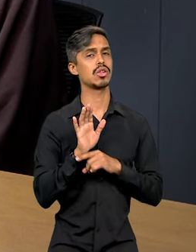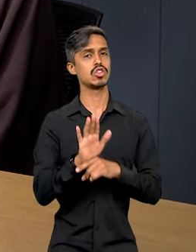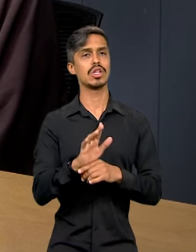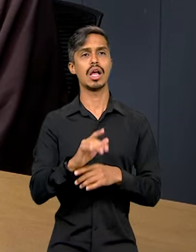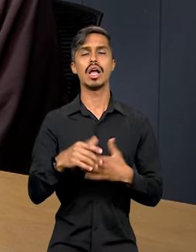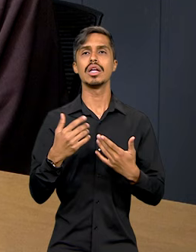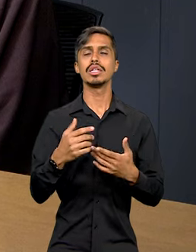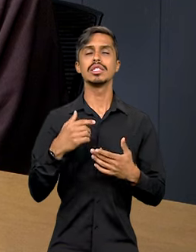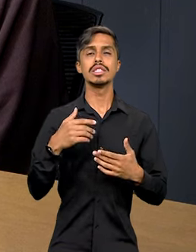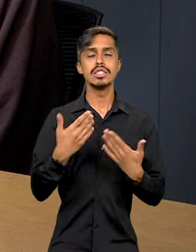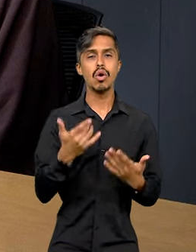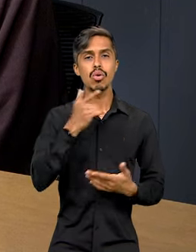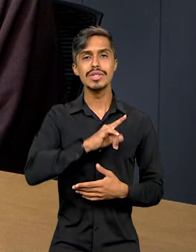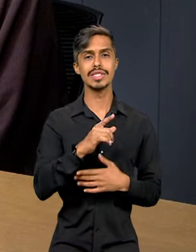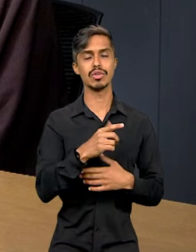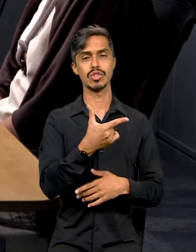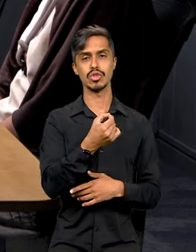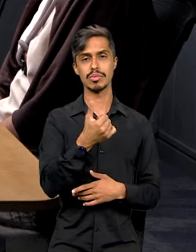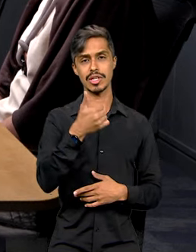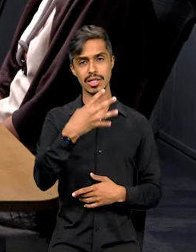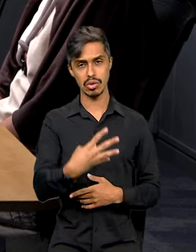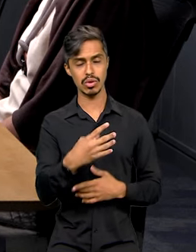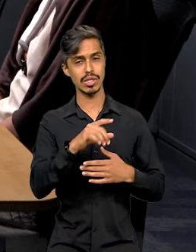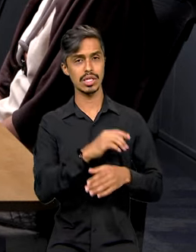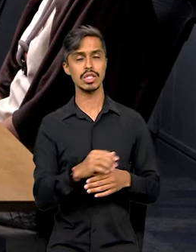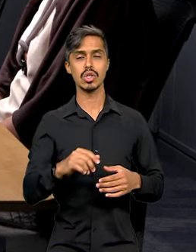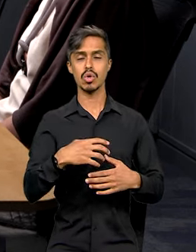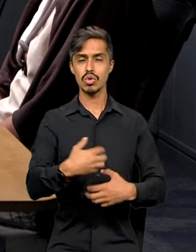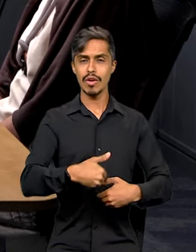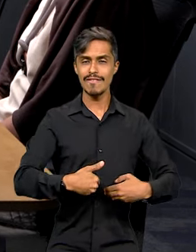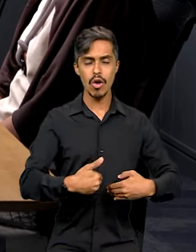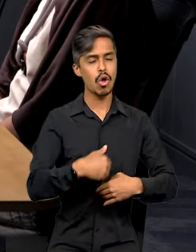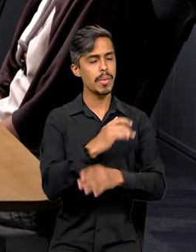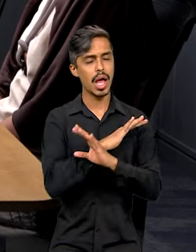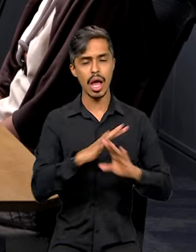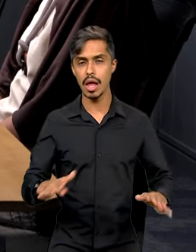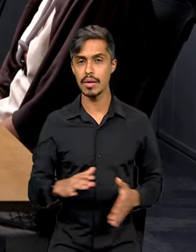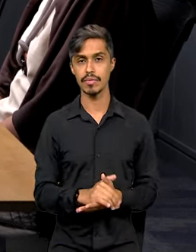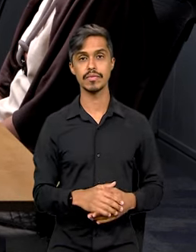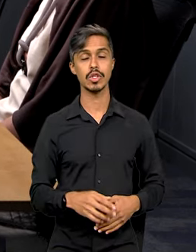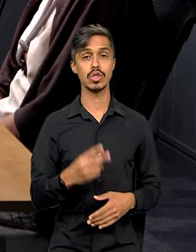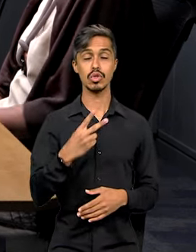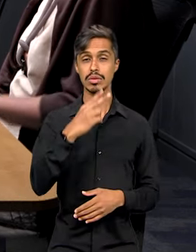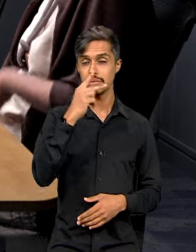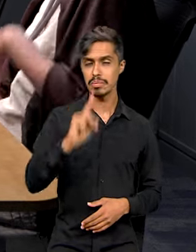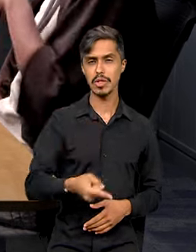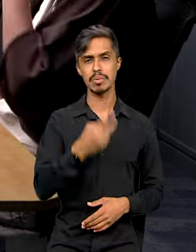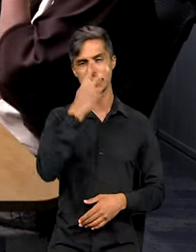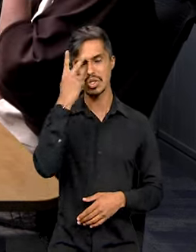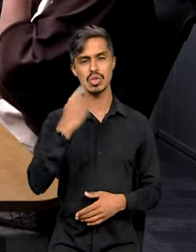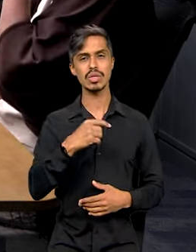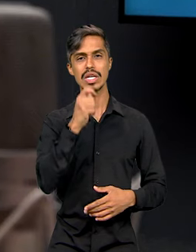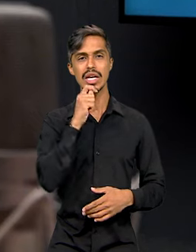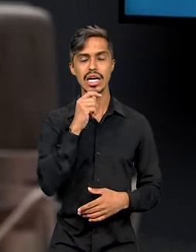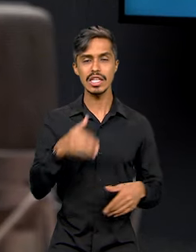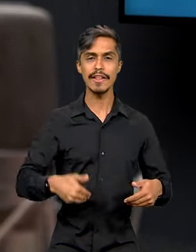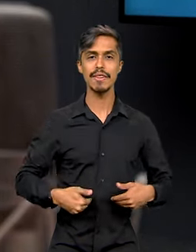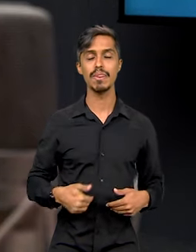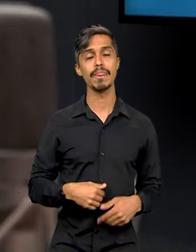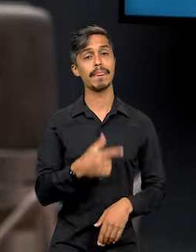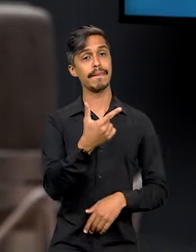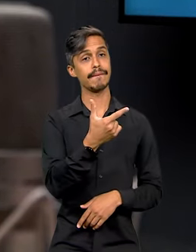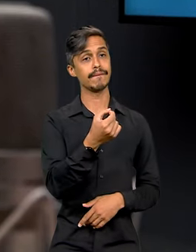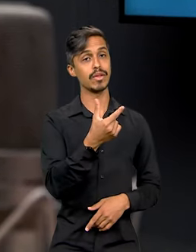em 2014 quando tinha menos de 2 2,5% da população em situação de subalimentação de fome